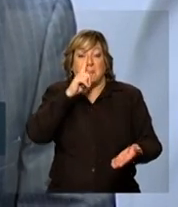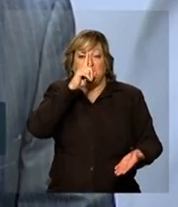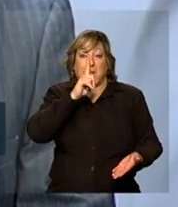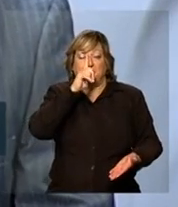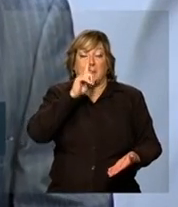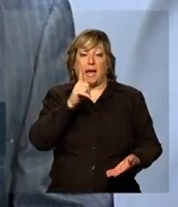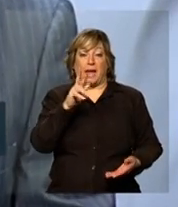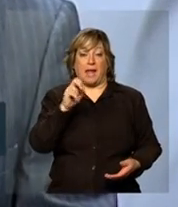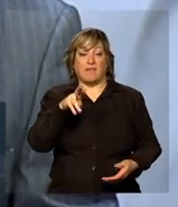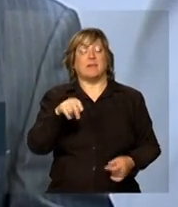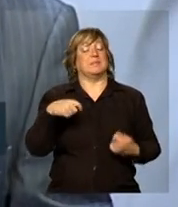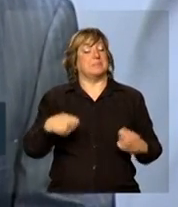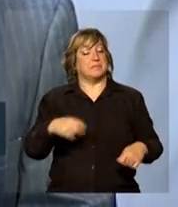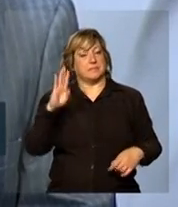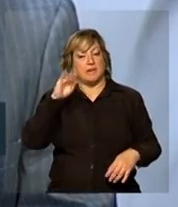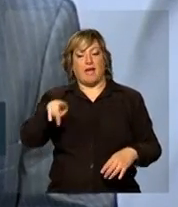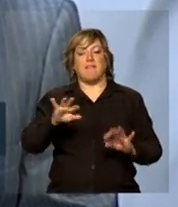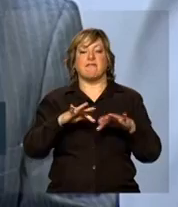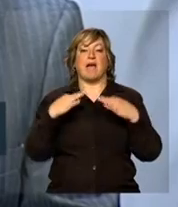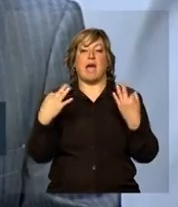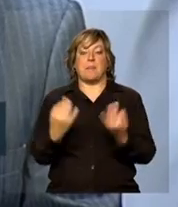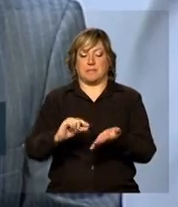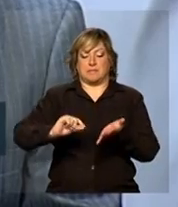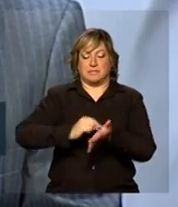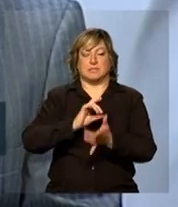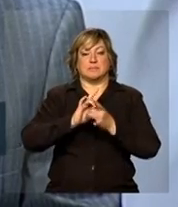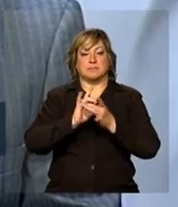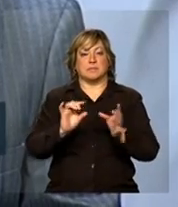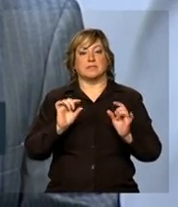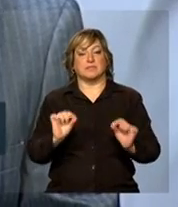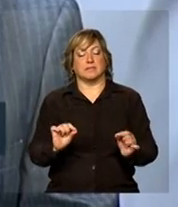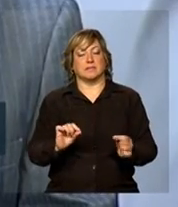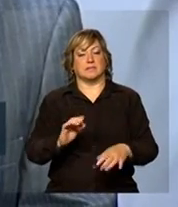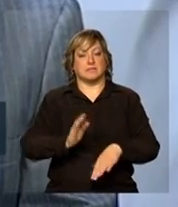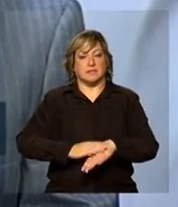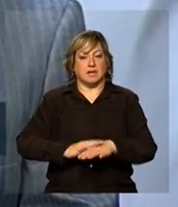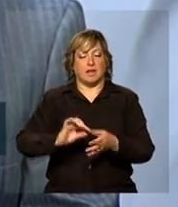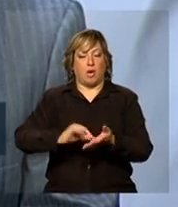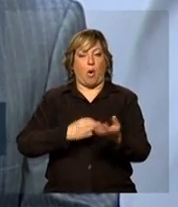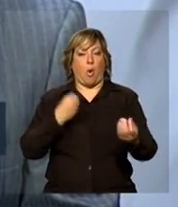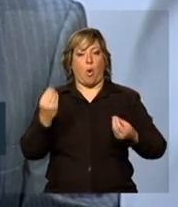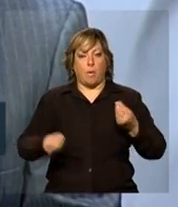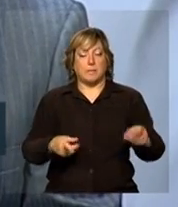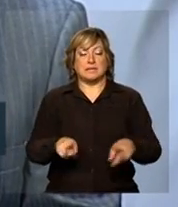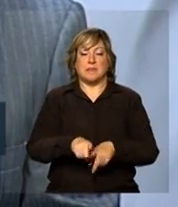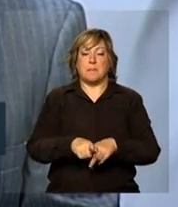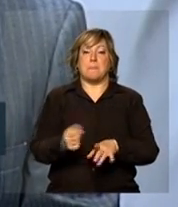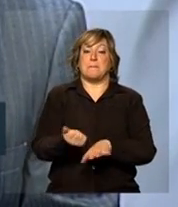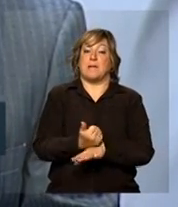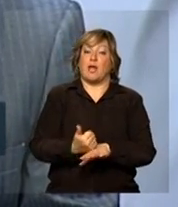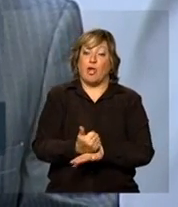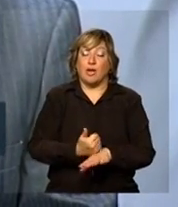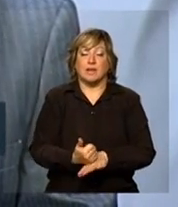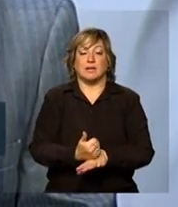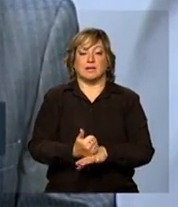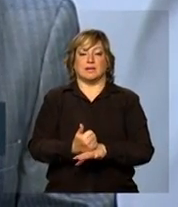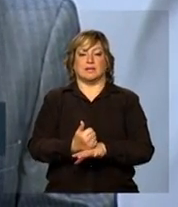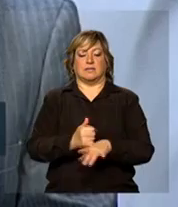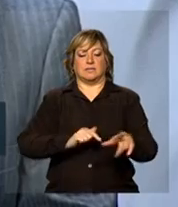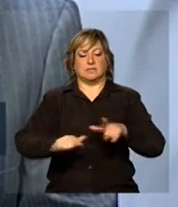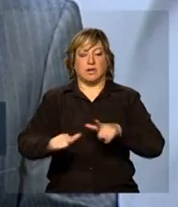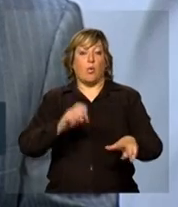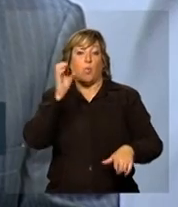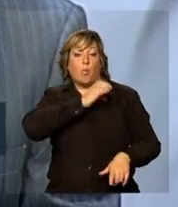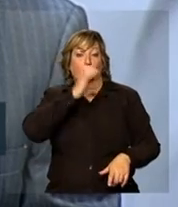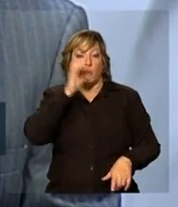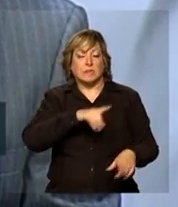apoio e o envolvimento da família para autorização, para o ato de doação, desde a melhoria dos serviços de urgência e emergência, porque